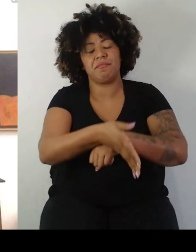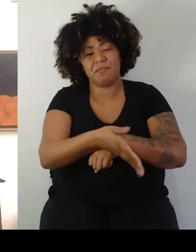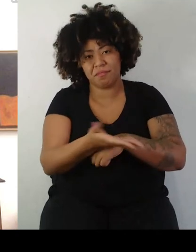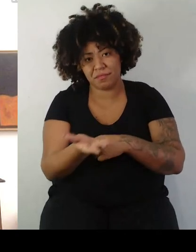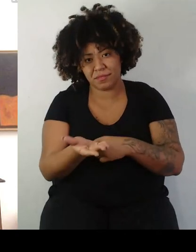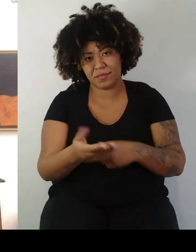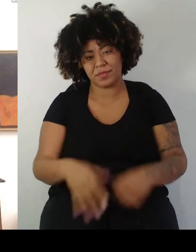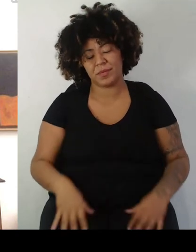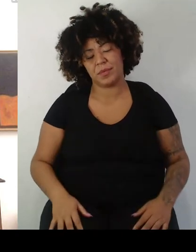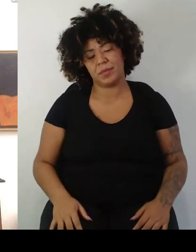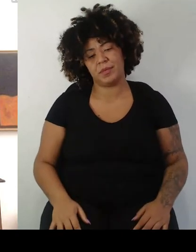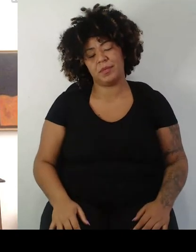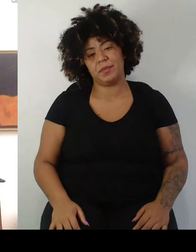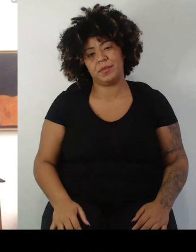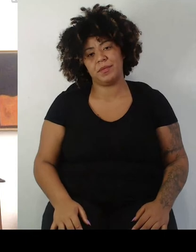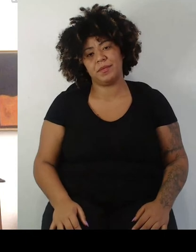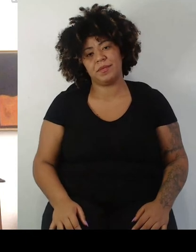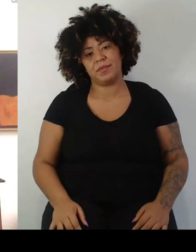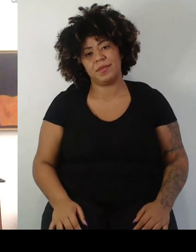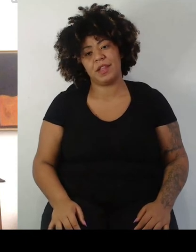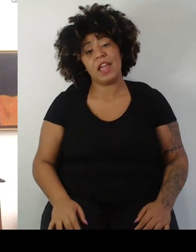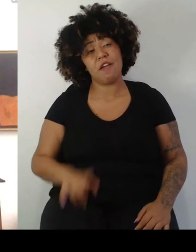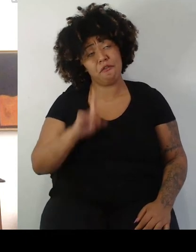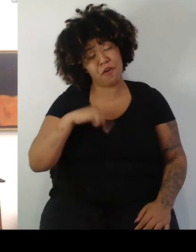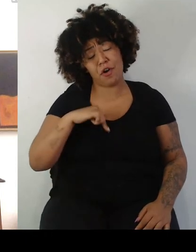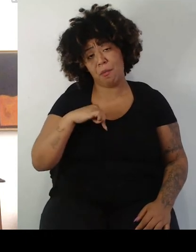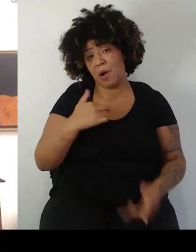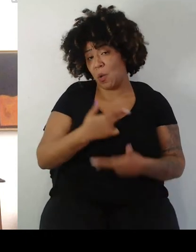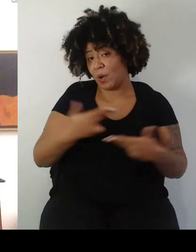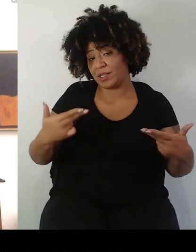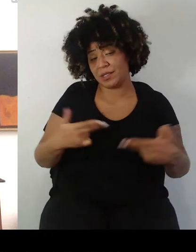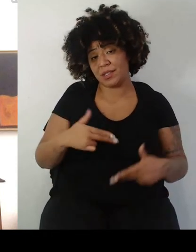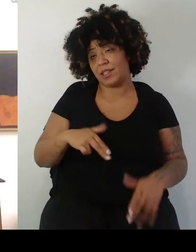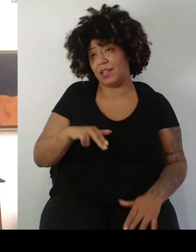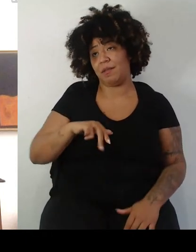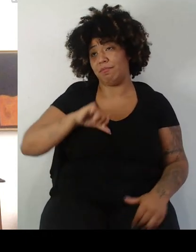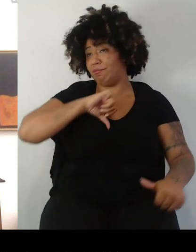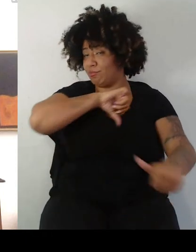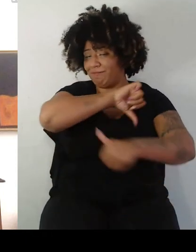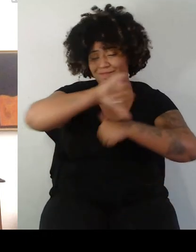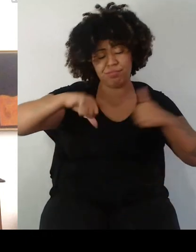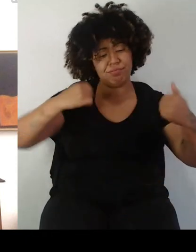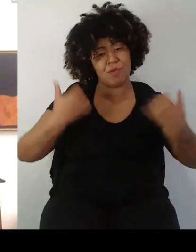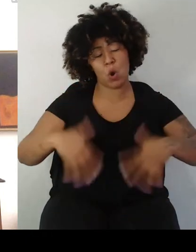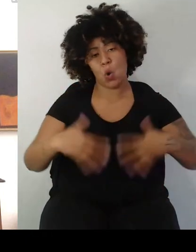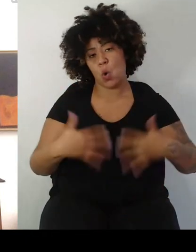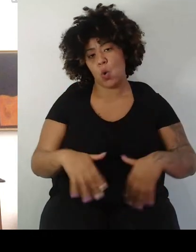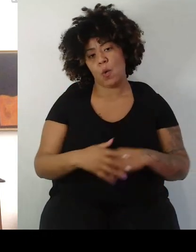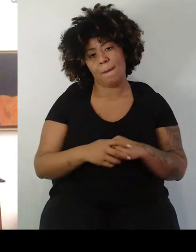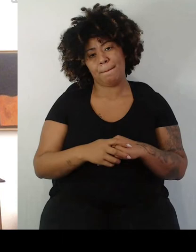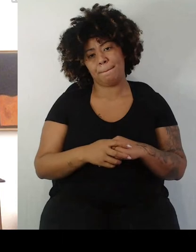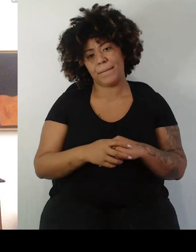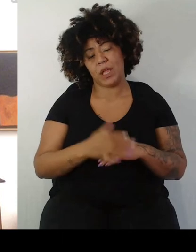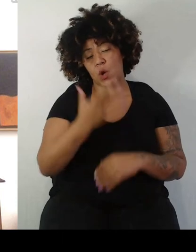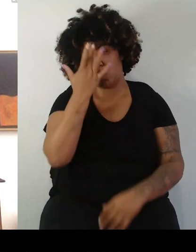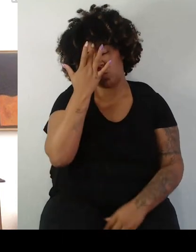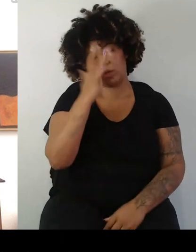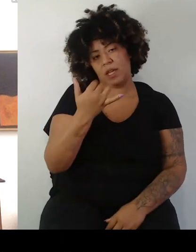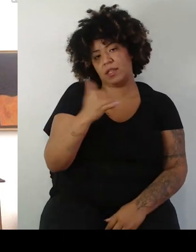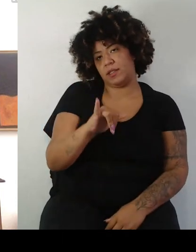foi algo totalmente inédito não dá para supor que algo como isso